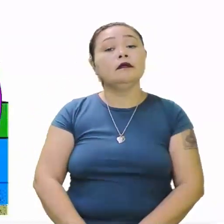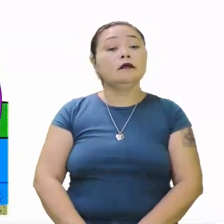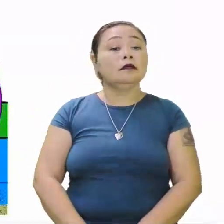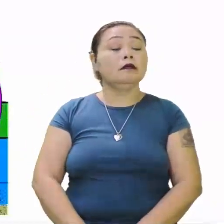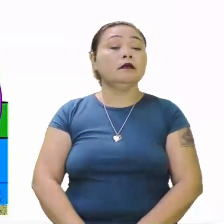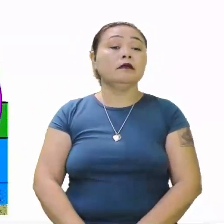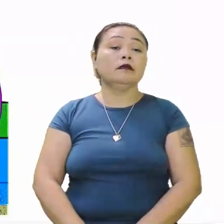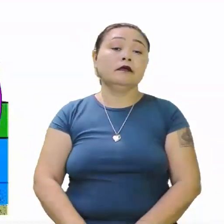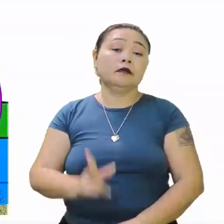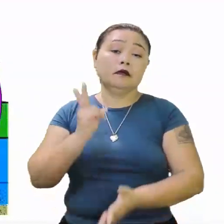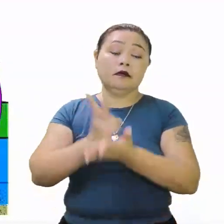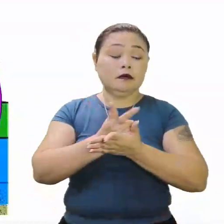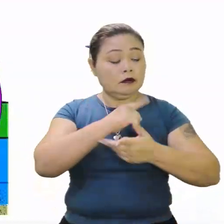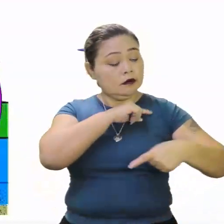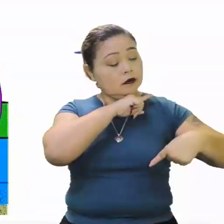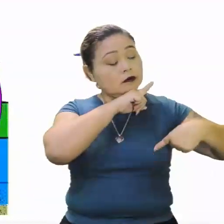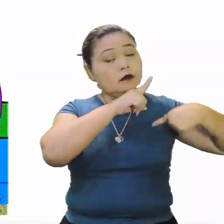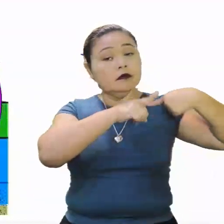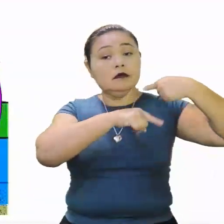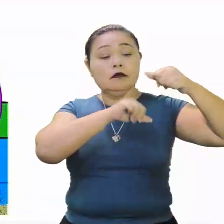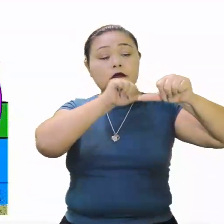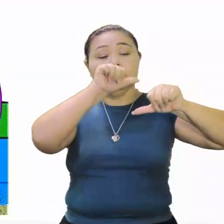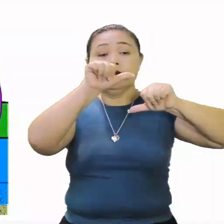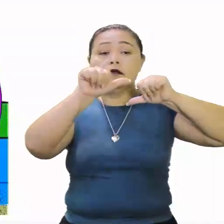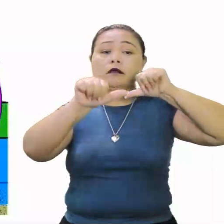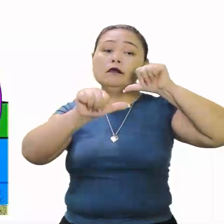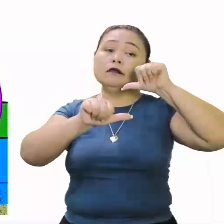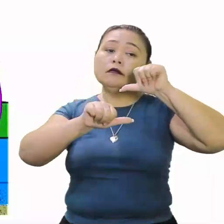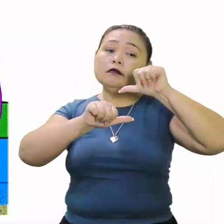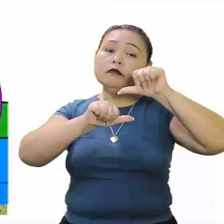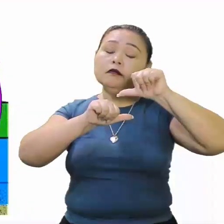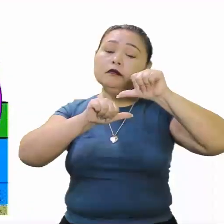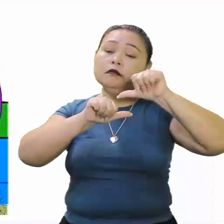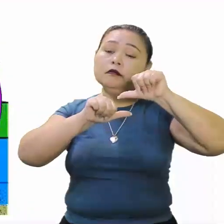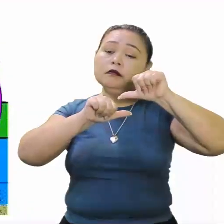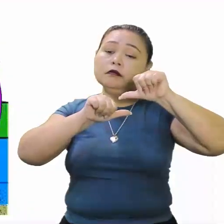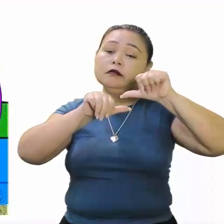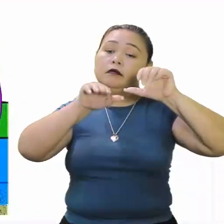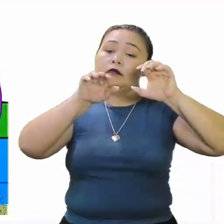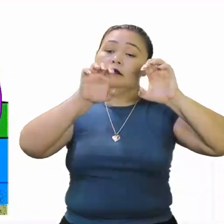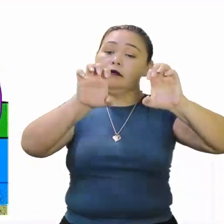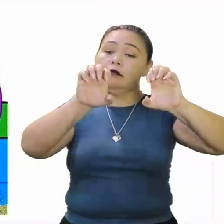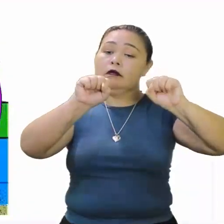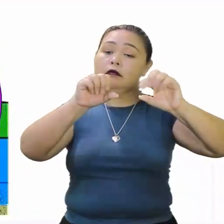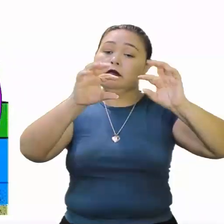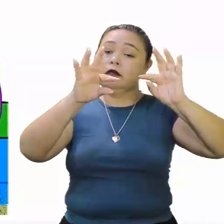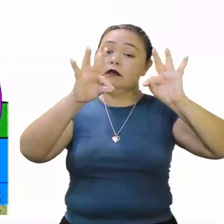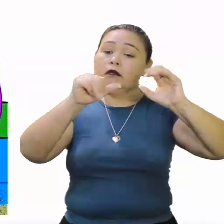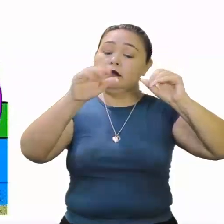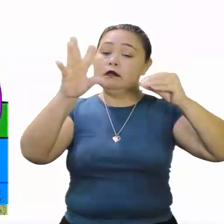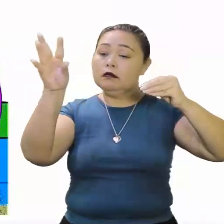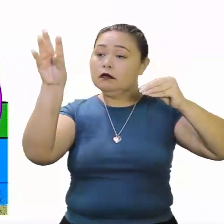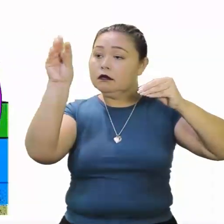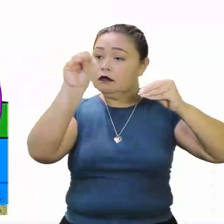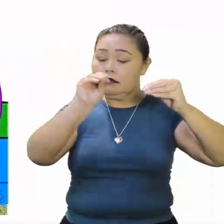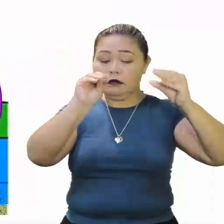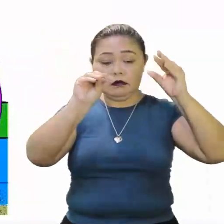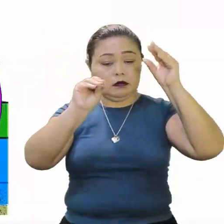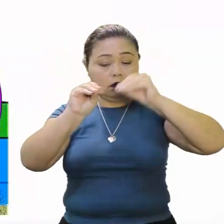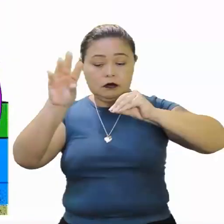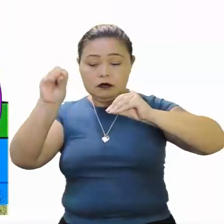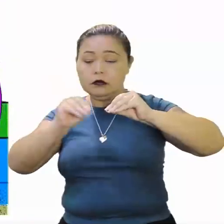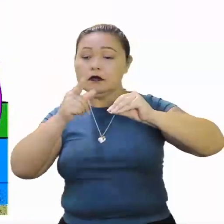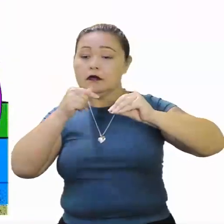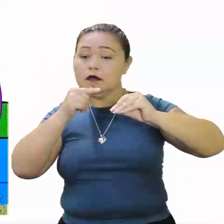o permanente processo de transformação de estado de agregação que a água sofre